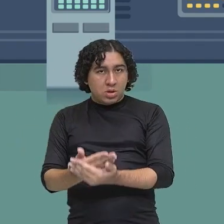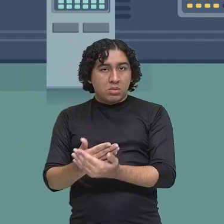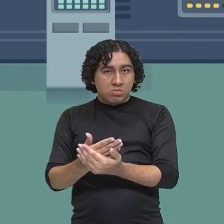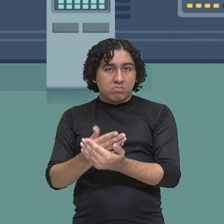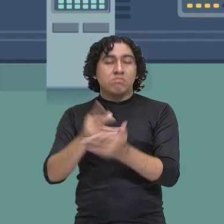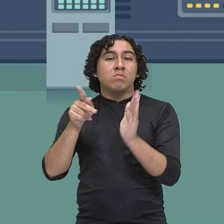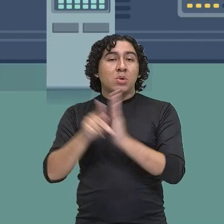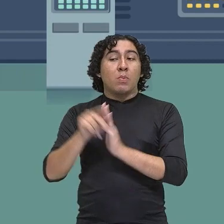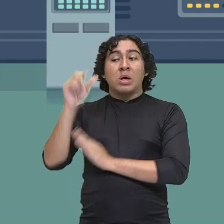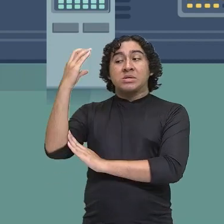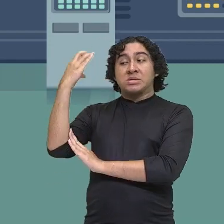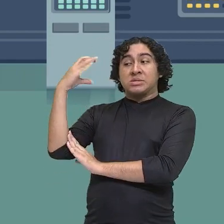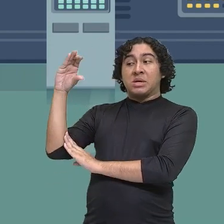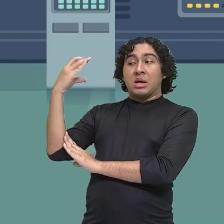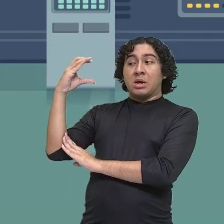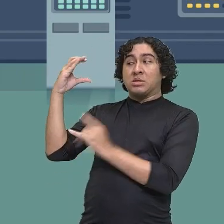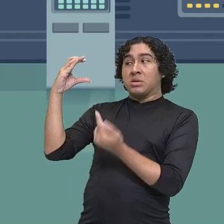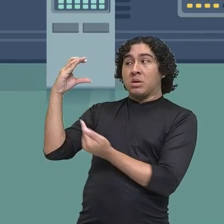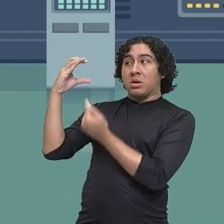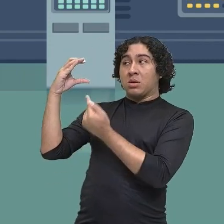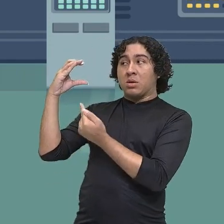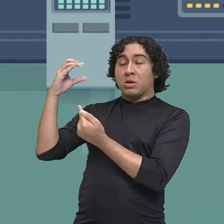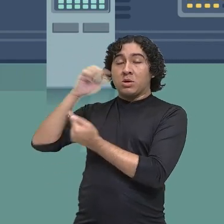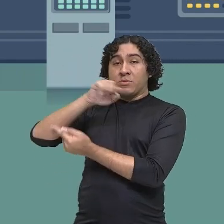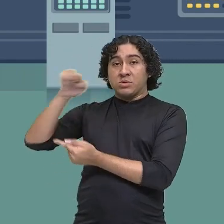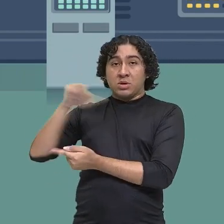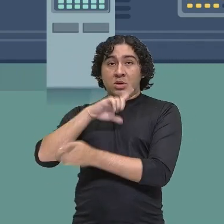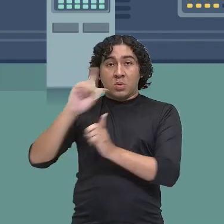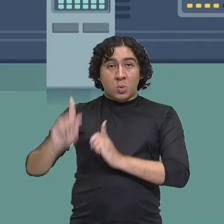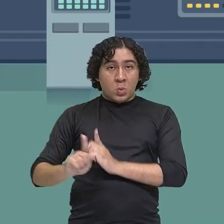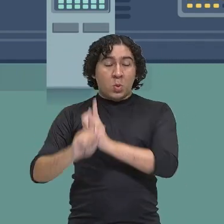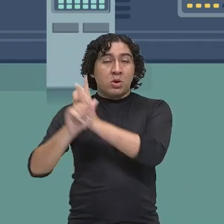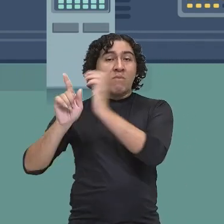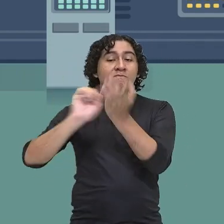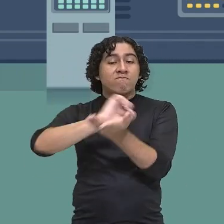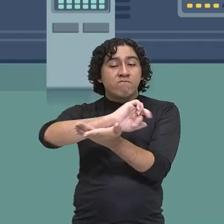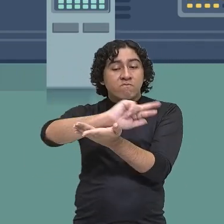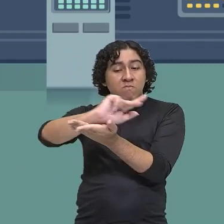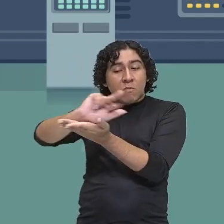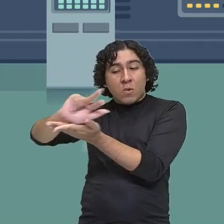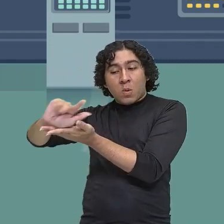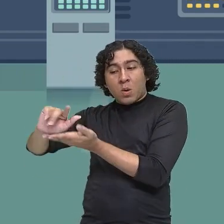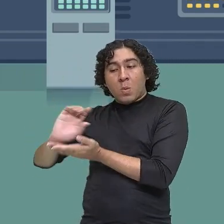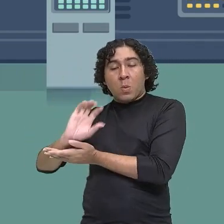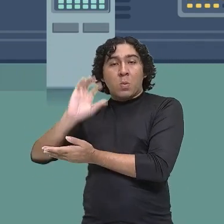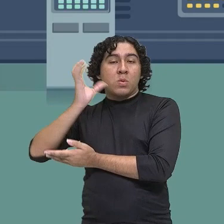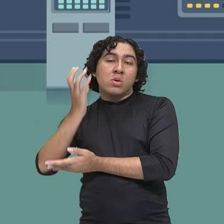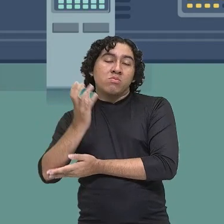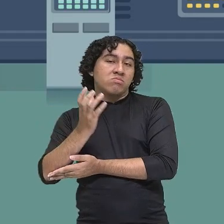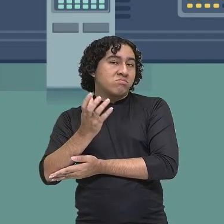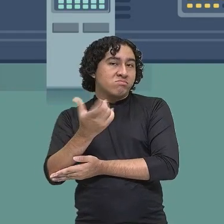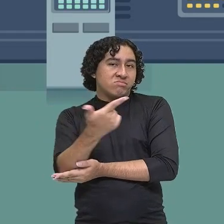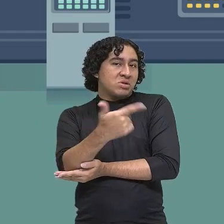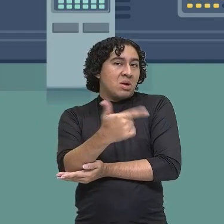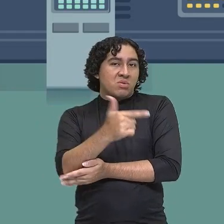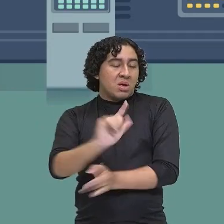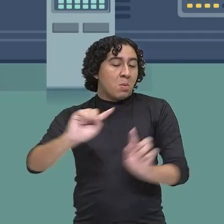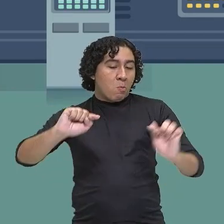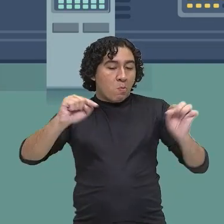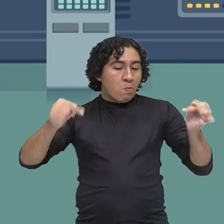forma científica, você vai se deparar com muitas situações que não vai envolver a nossa